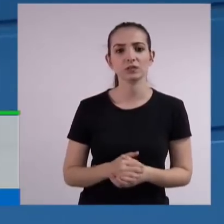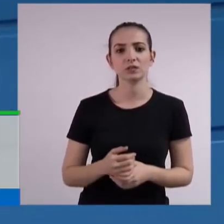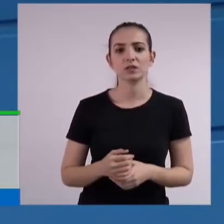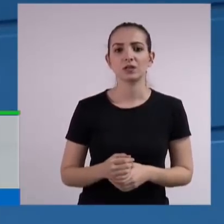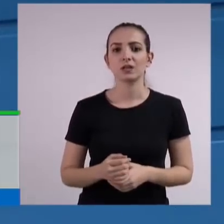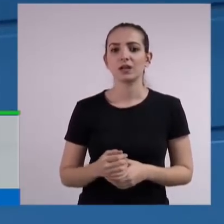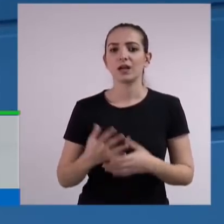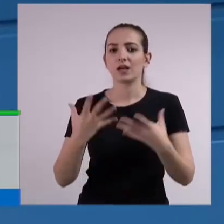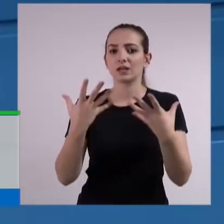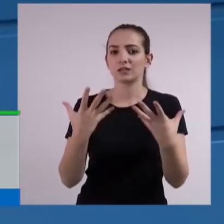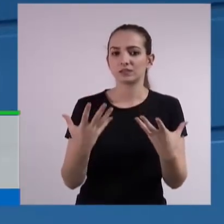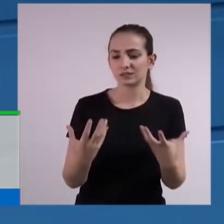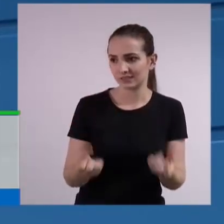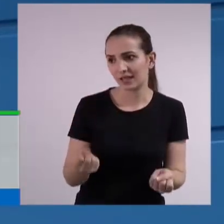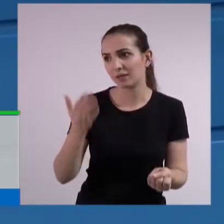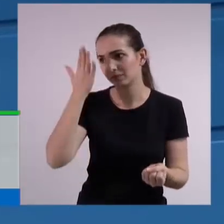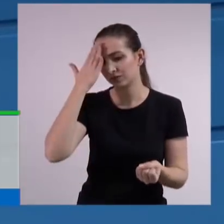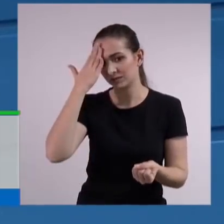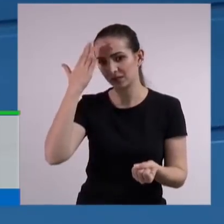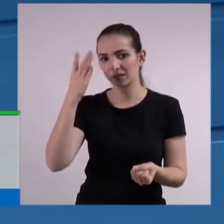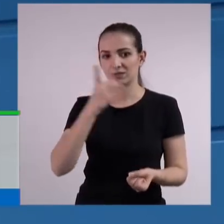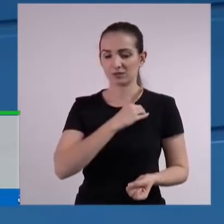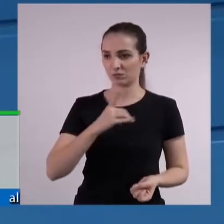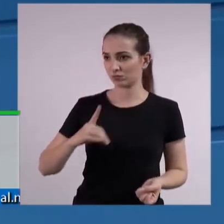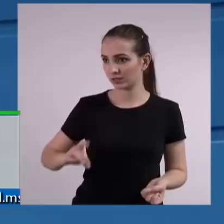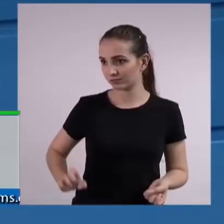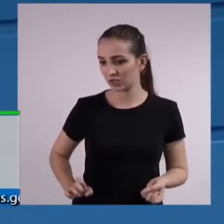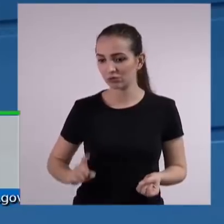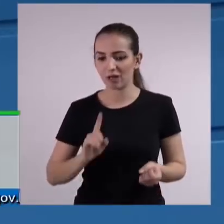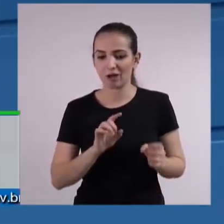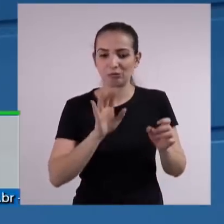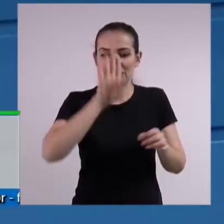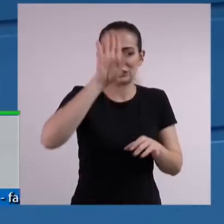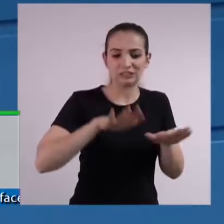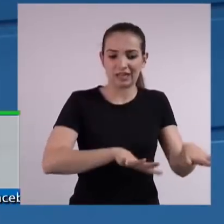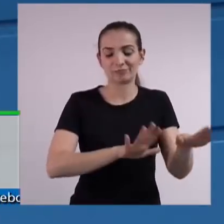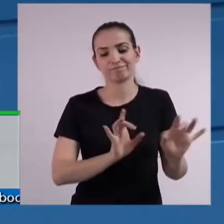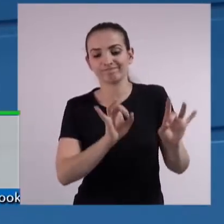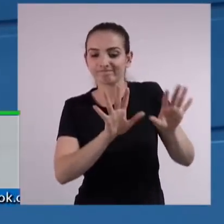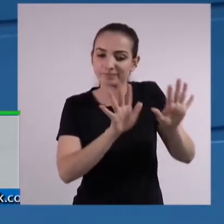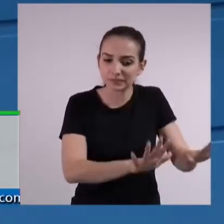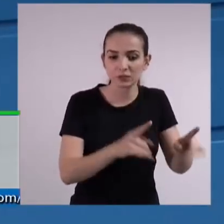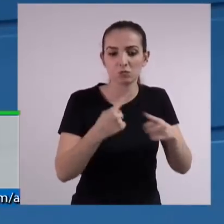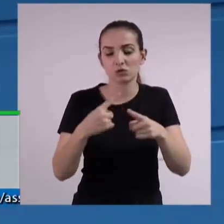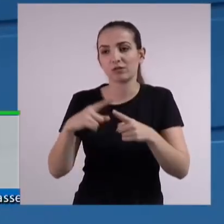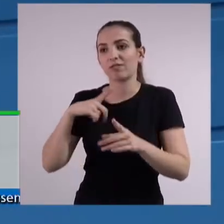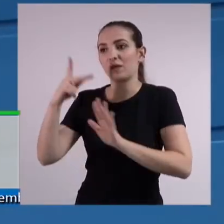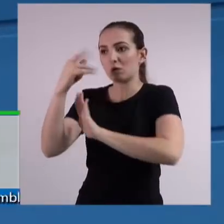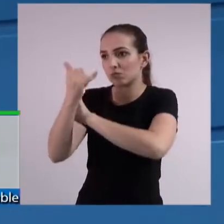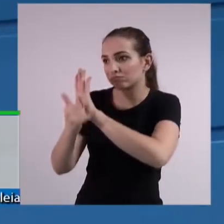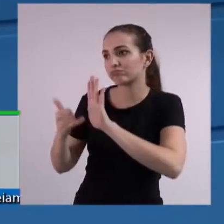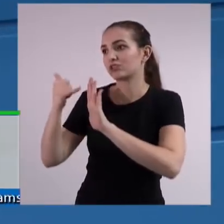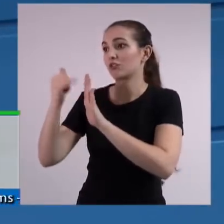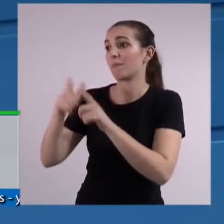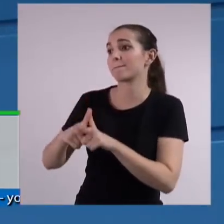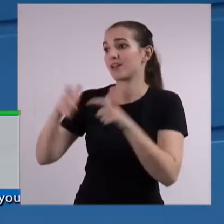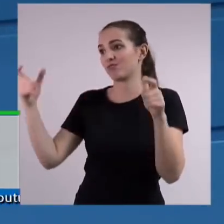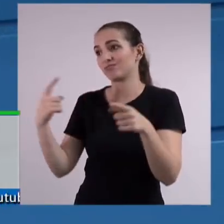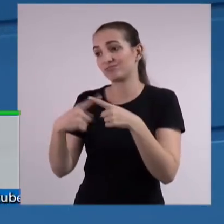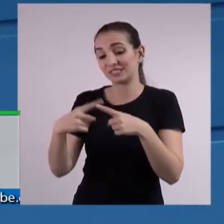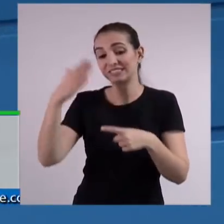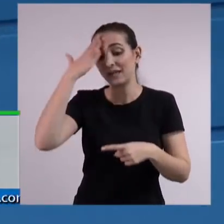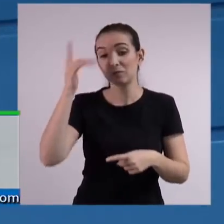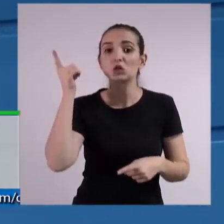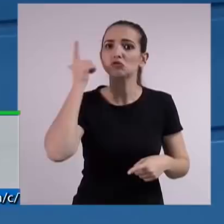que era praticamente certo, garantido, mas pensando num projeto maior. Eu quero desejar a